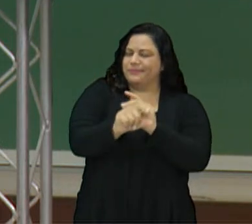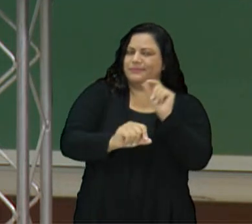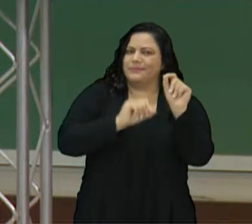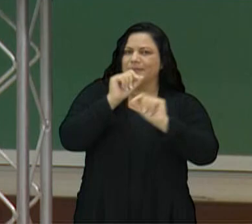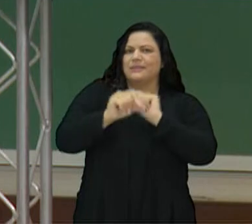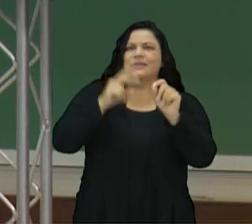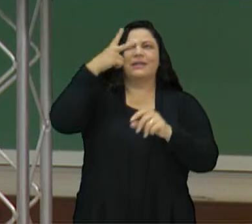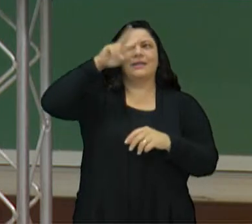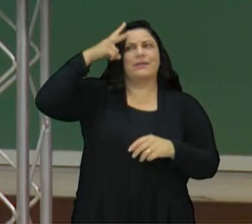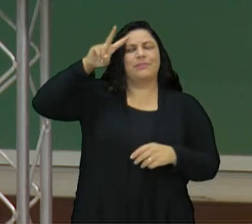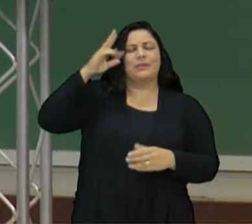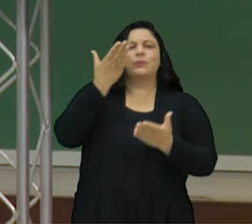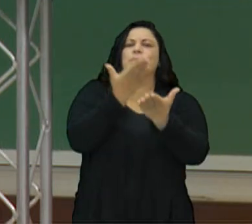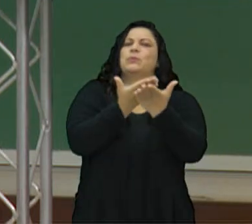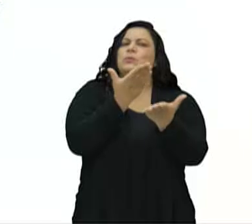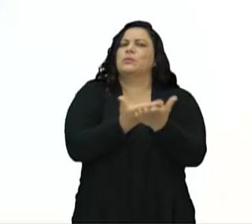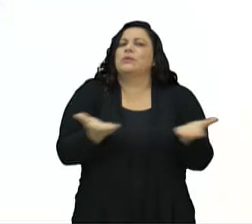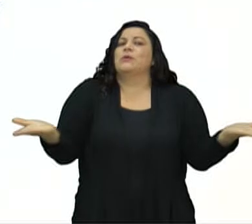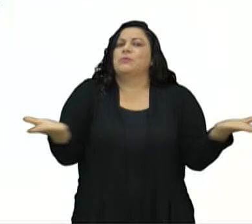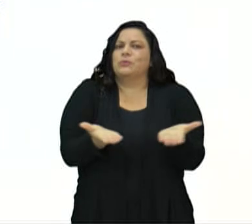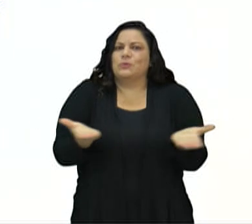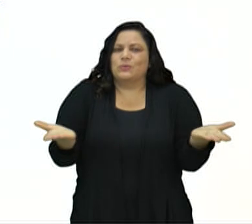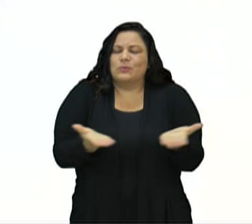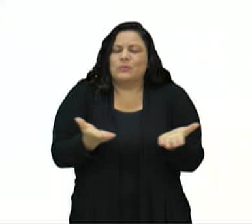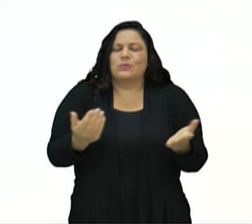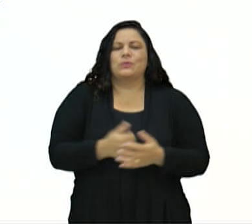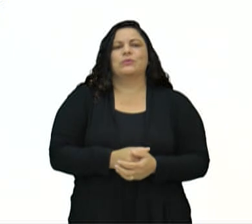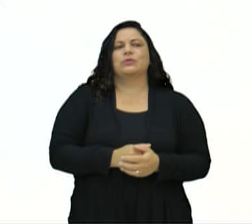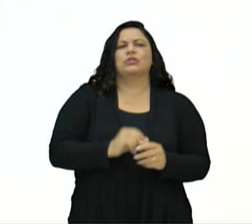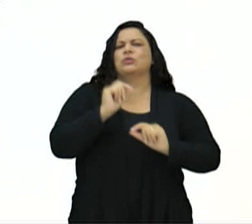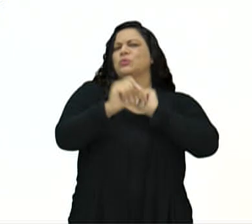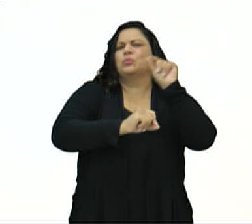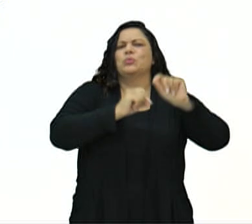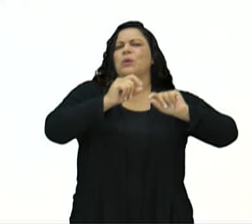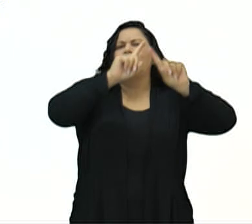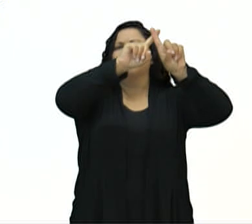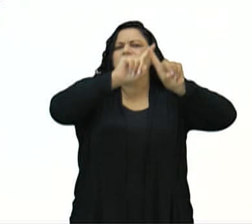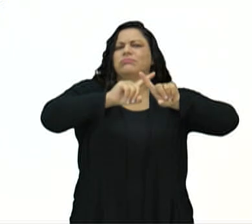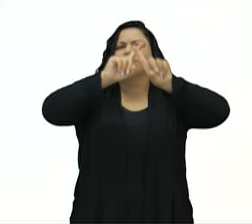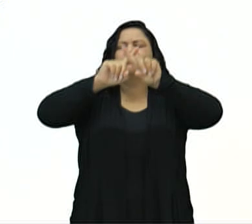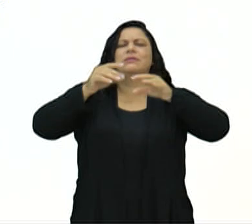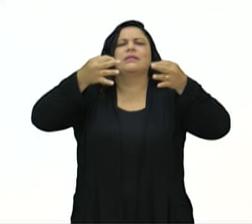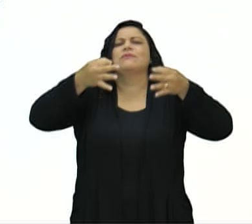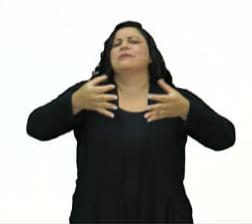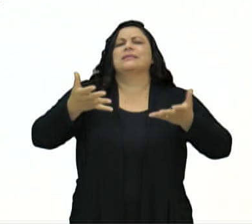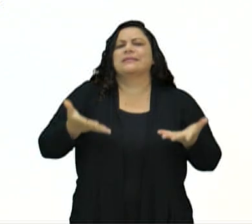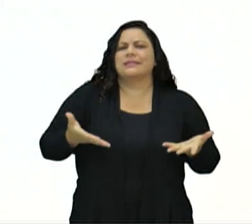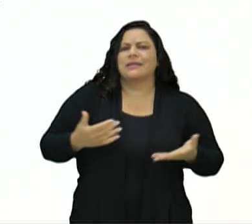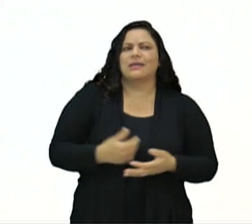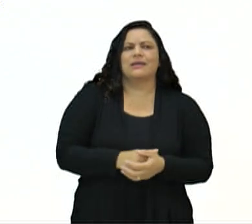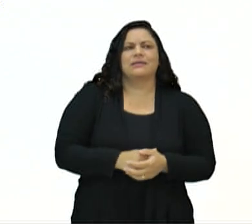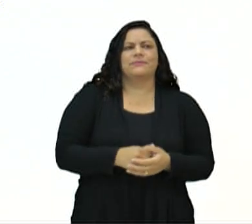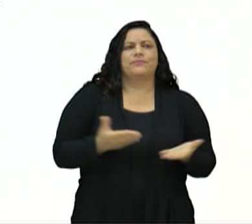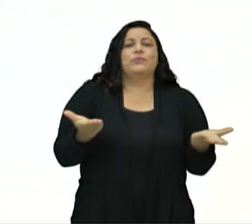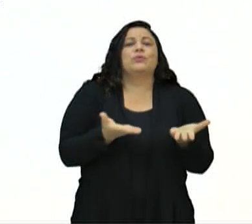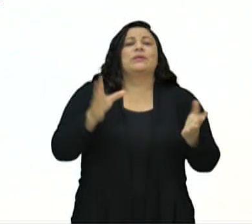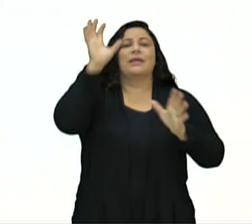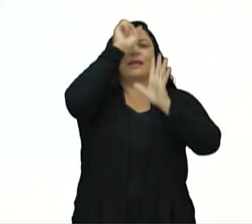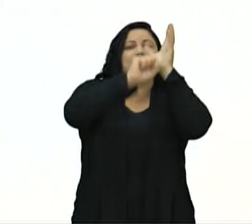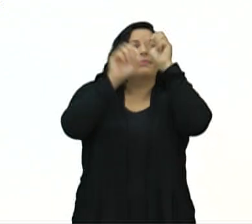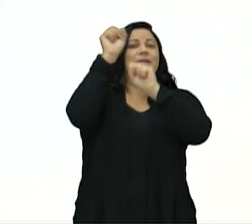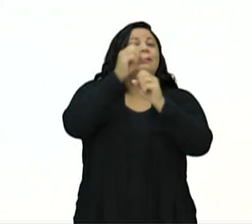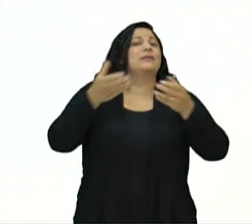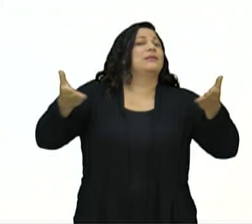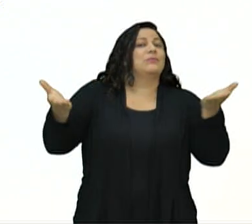nós estudamos hoje. Elige a alternativa correta. Hoje aprendemos sobre crônica, classificados,